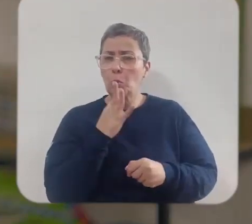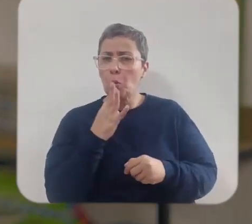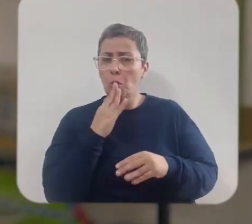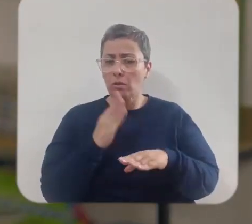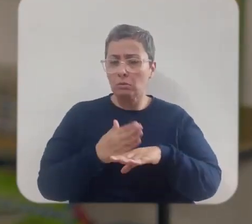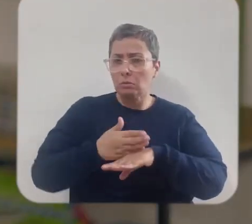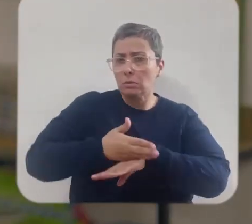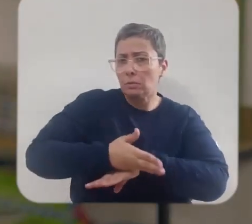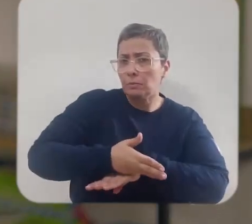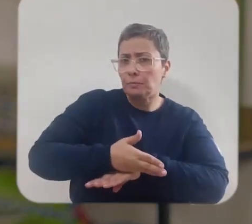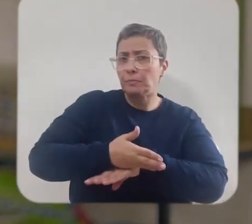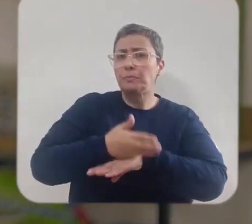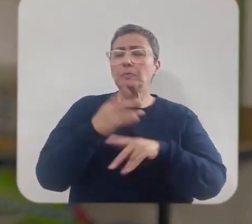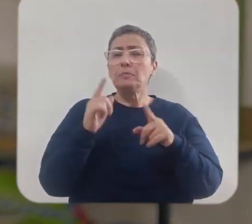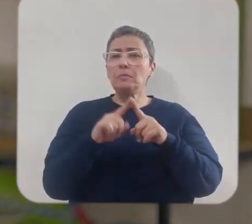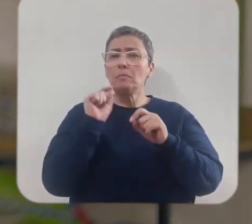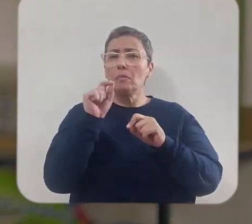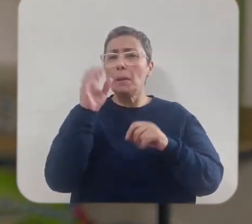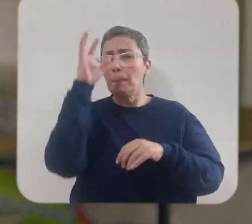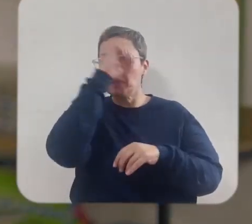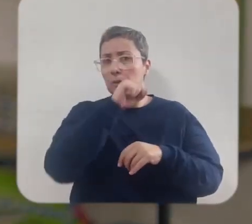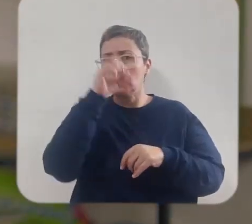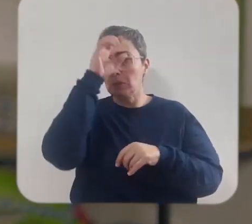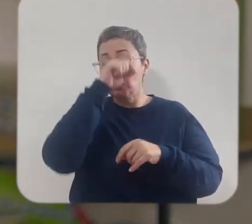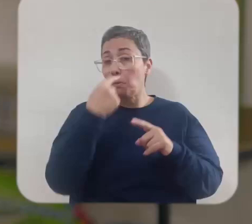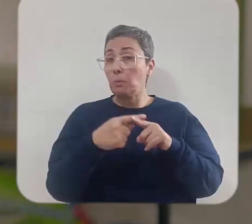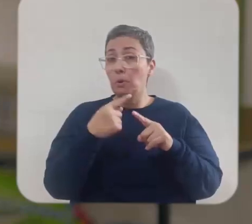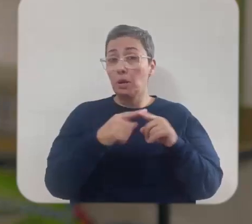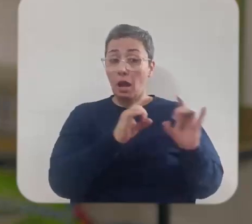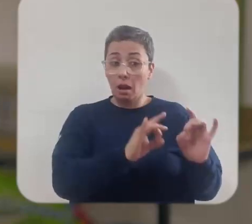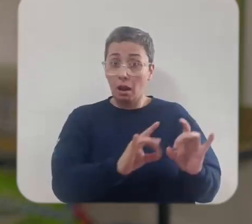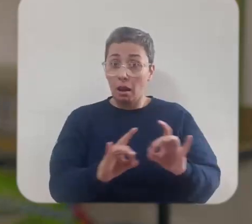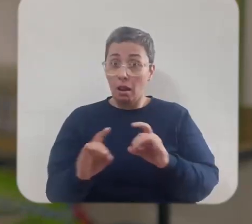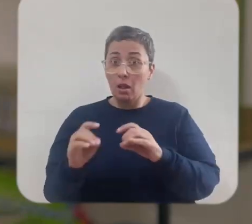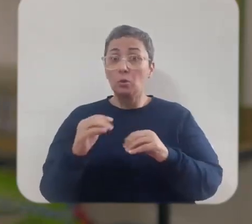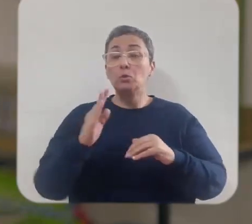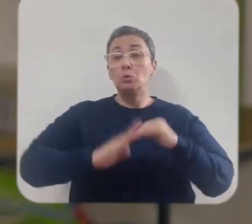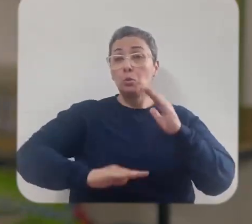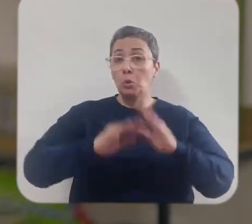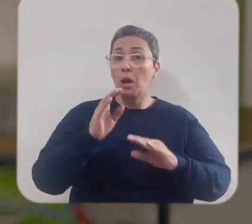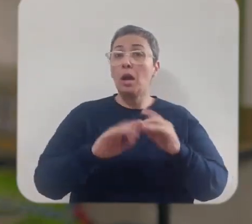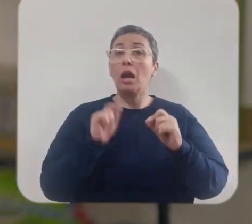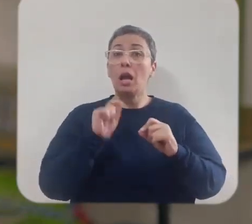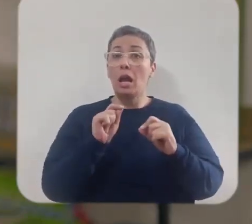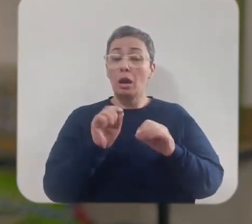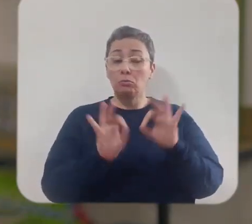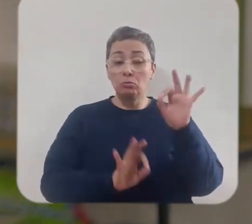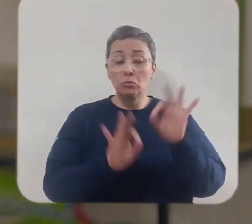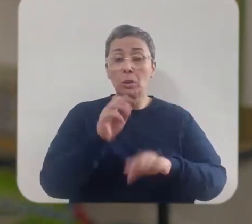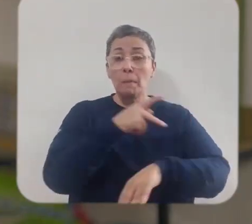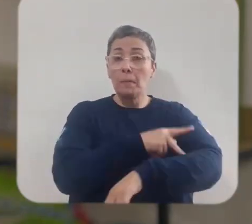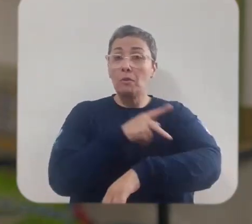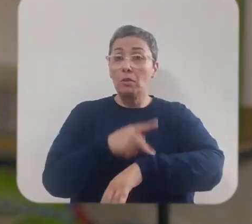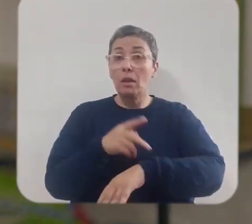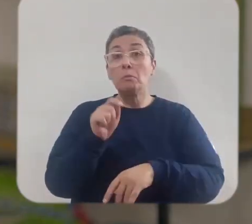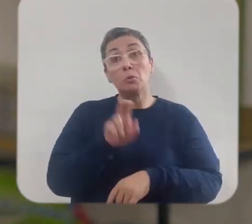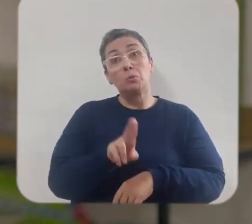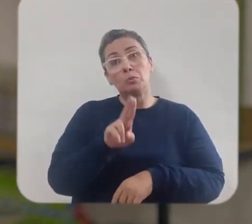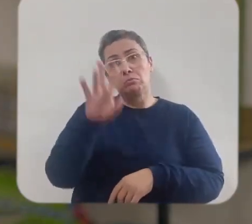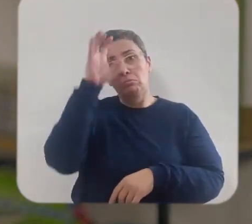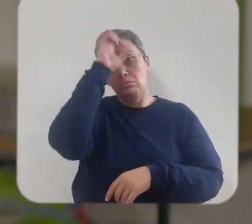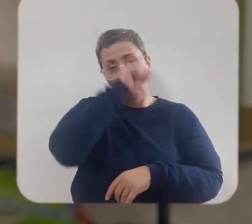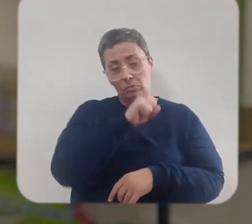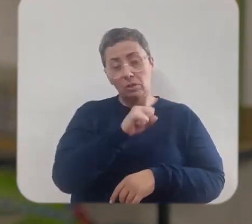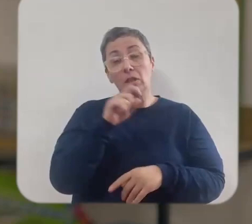né, acesso a essa aprendizagem, né? Porque a rotina, ela é um instrumento pedagógico de